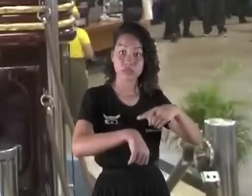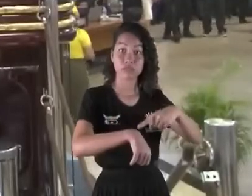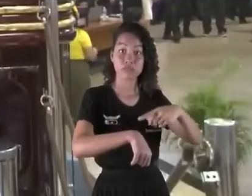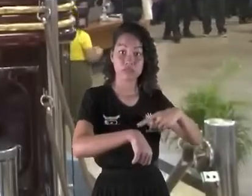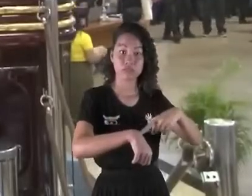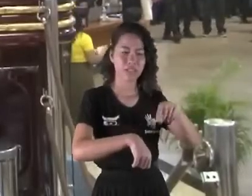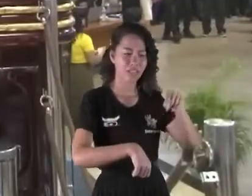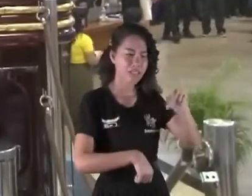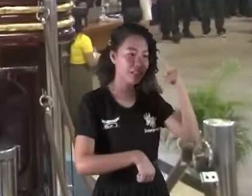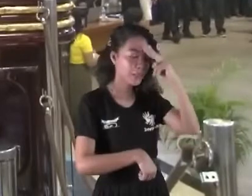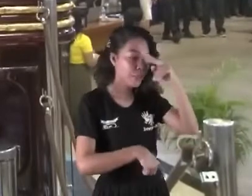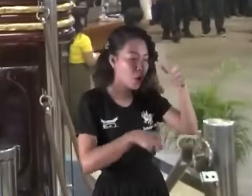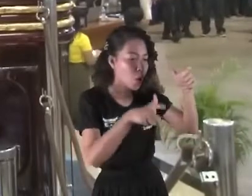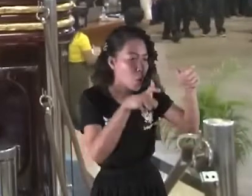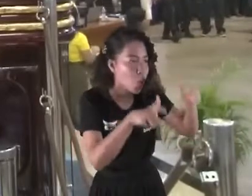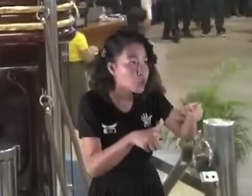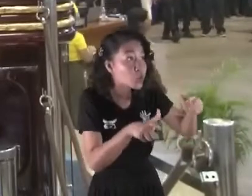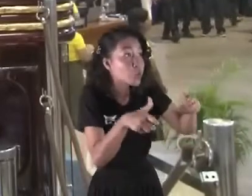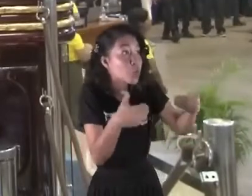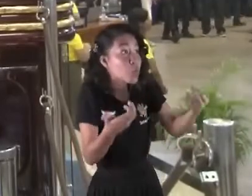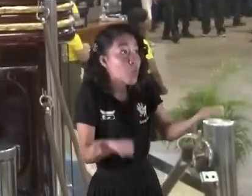Ezequiel se lembra onde?